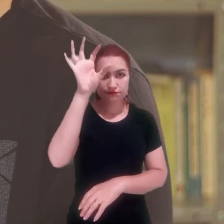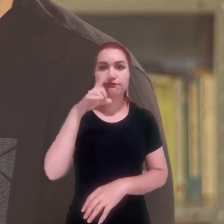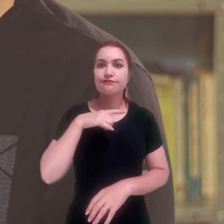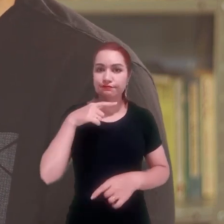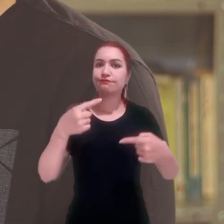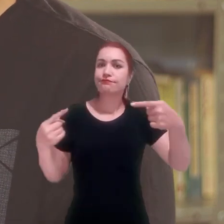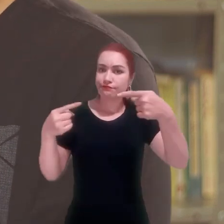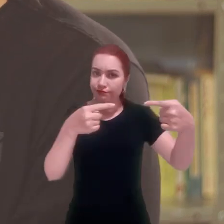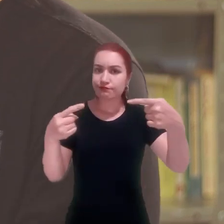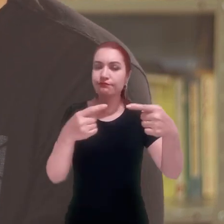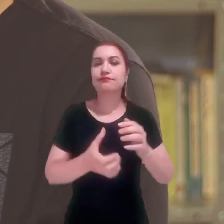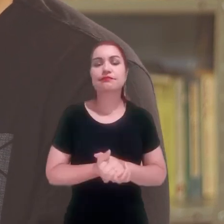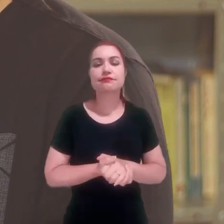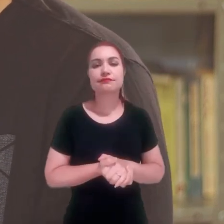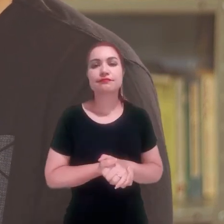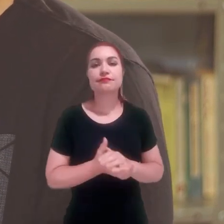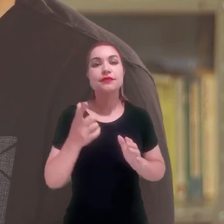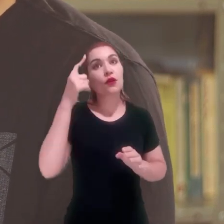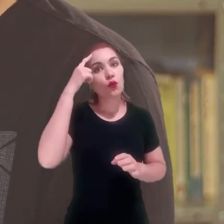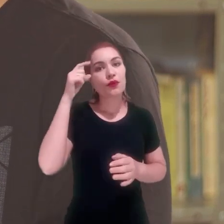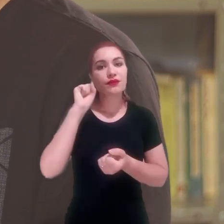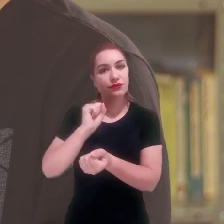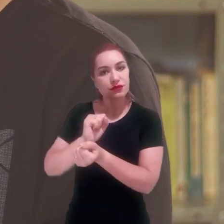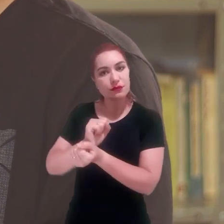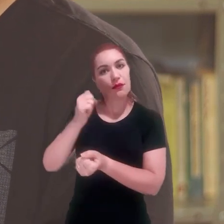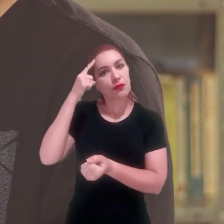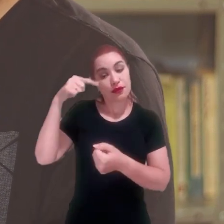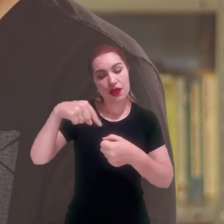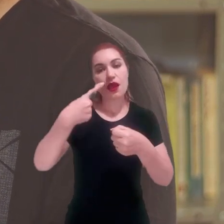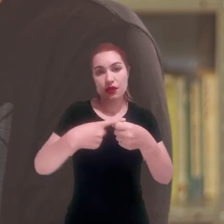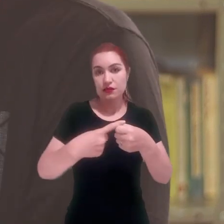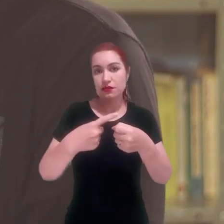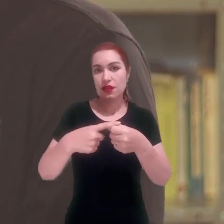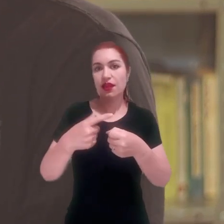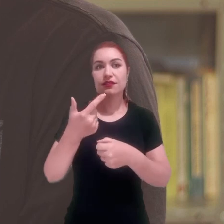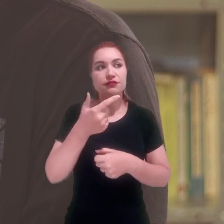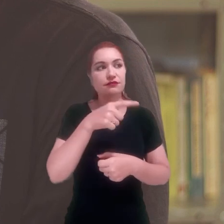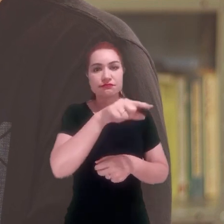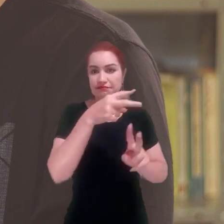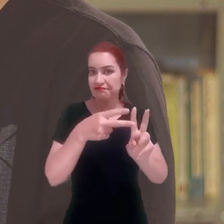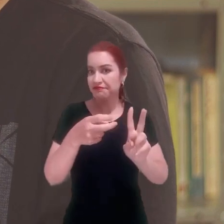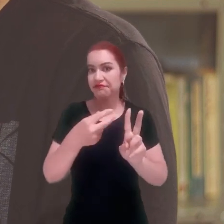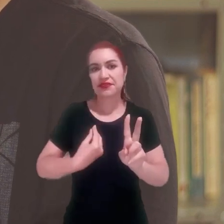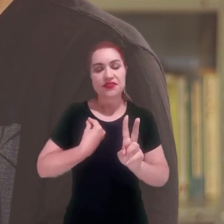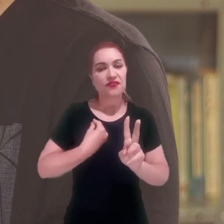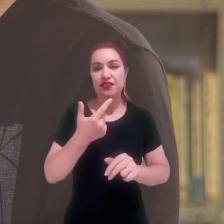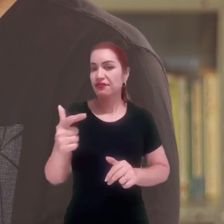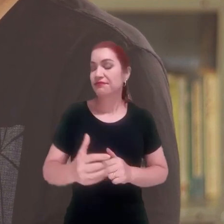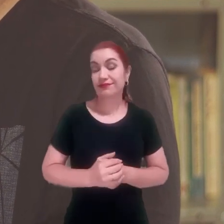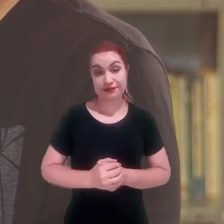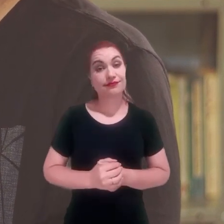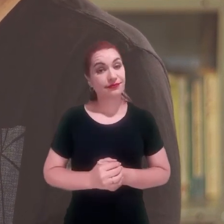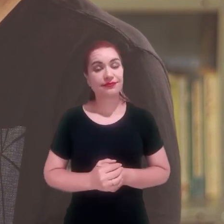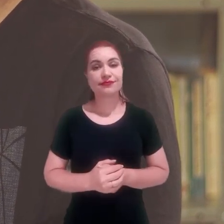cheio de conflitos. E quando a gente pensa em São Cepé, a gente pensa numa cidade que hoje não tem indígenas morando, né? Em uma cidade